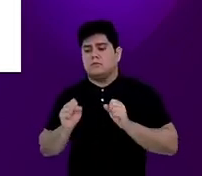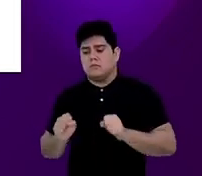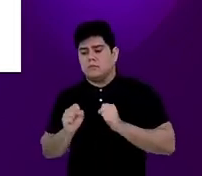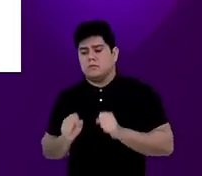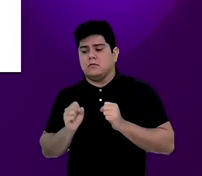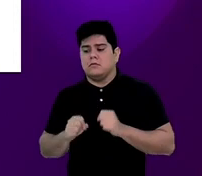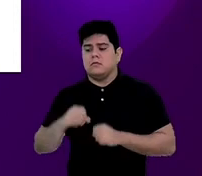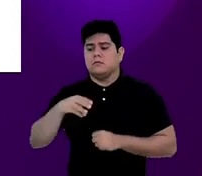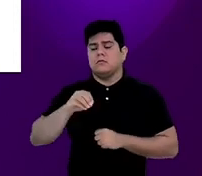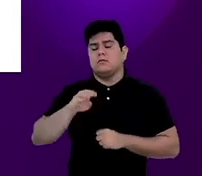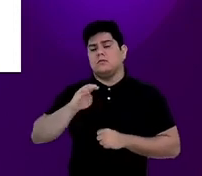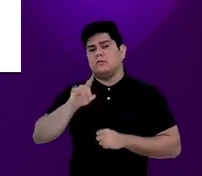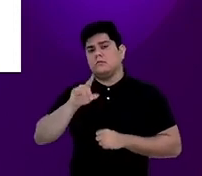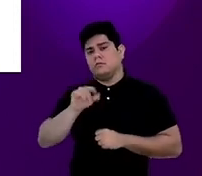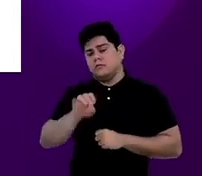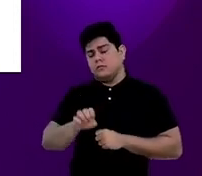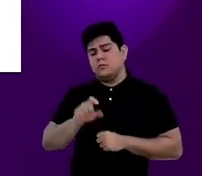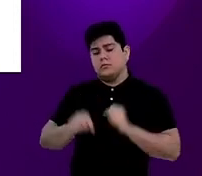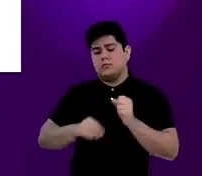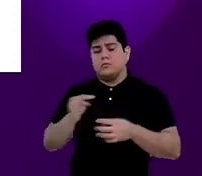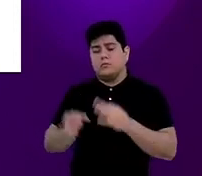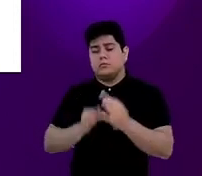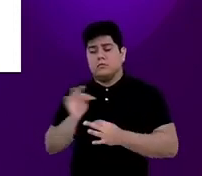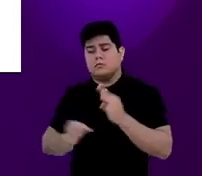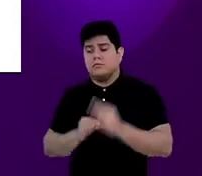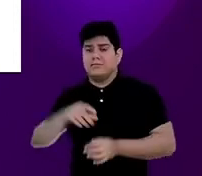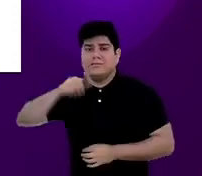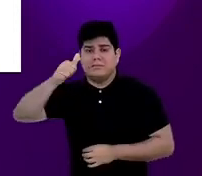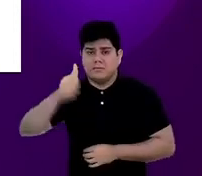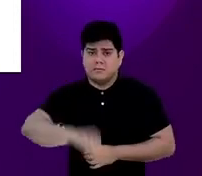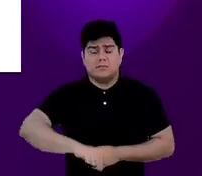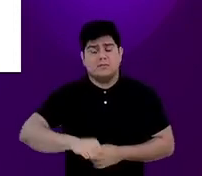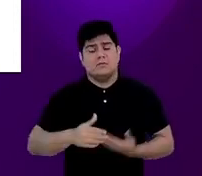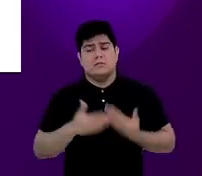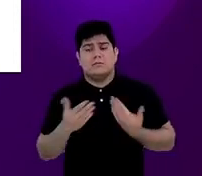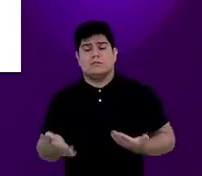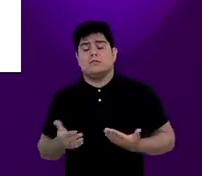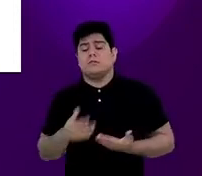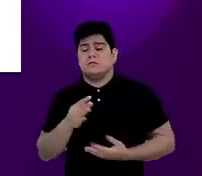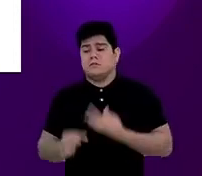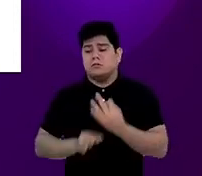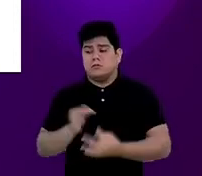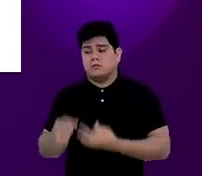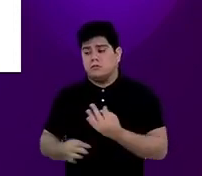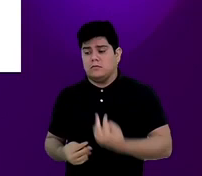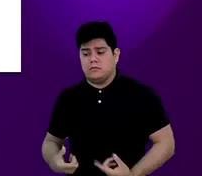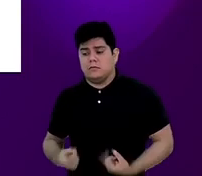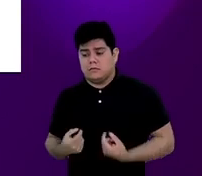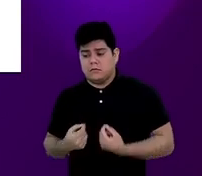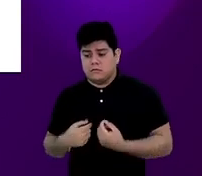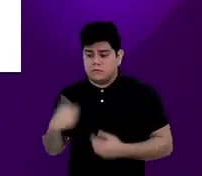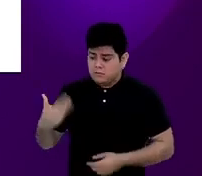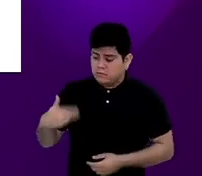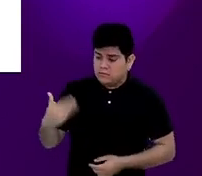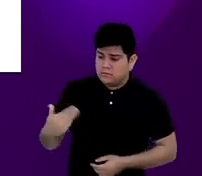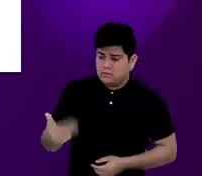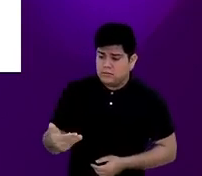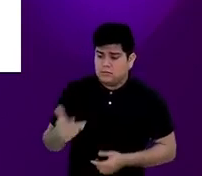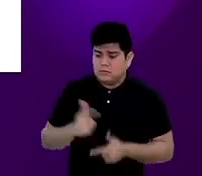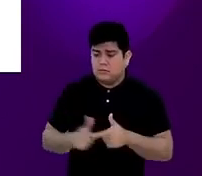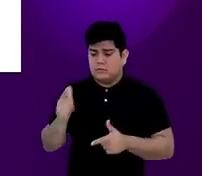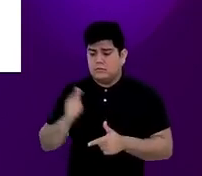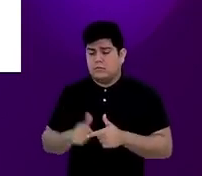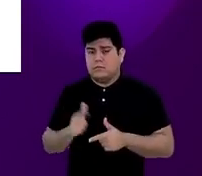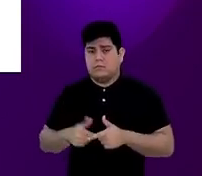morbidade a pacientes, que muitas vezes o tratamento fica pior do que o tratamento do câncer. Então, a sequela de um linfedema de membro